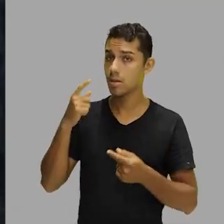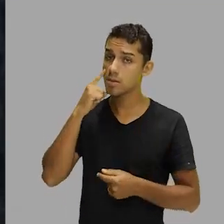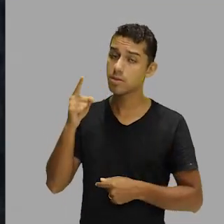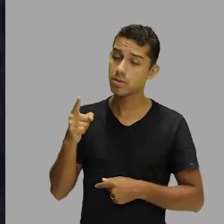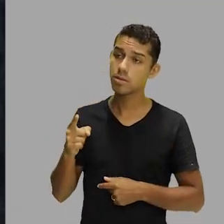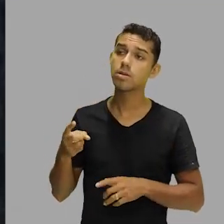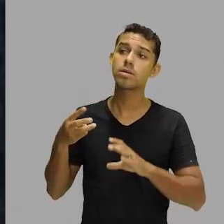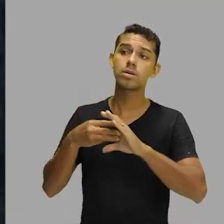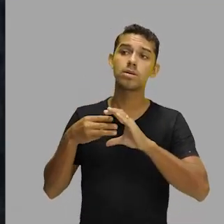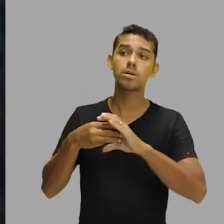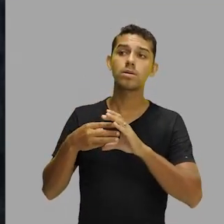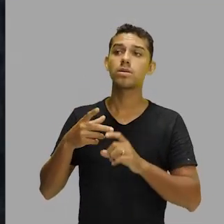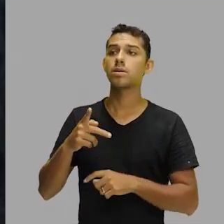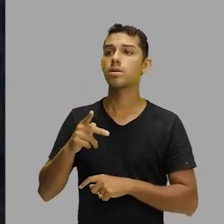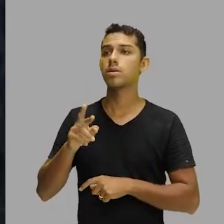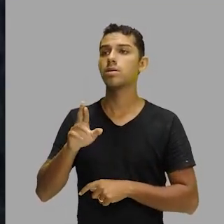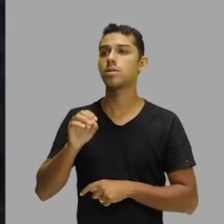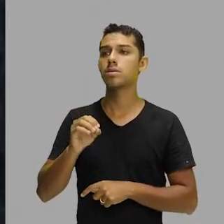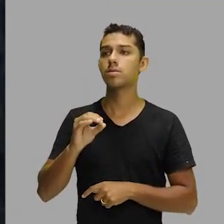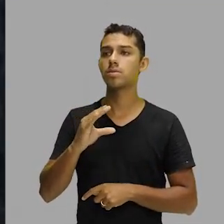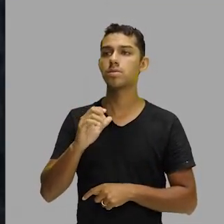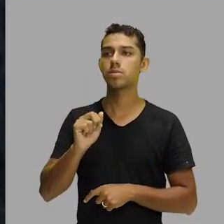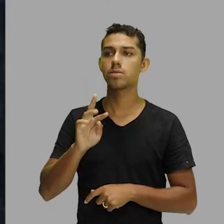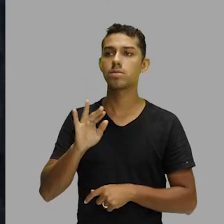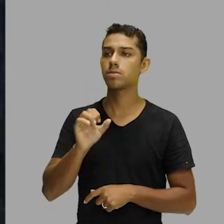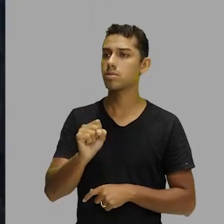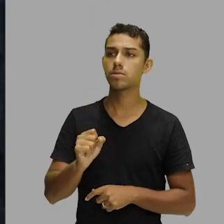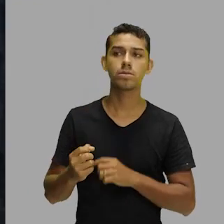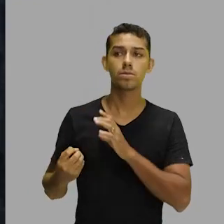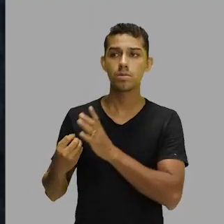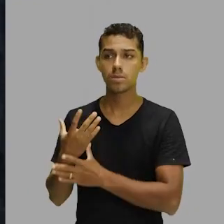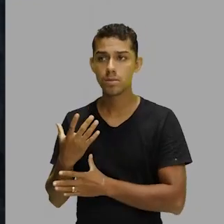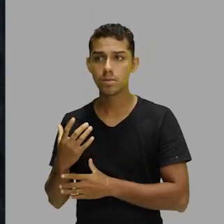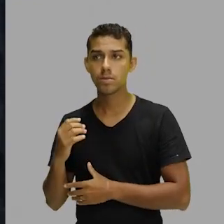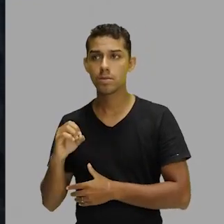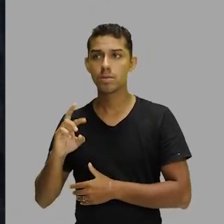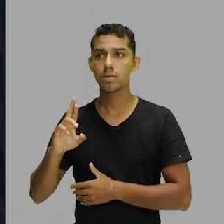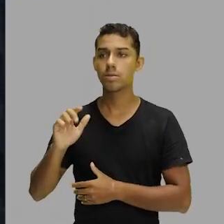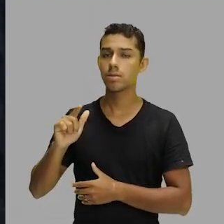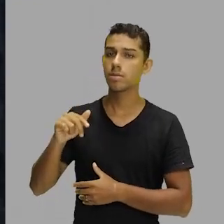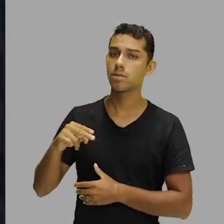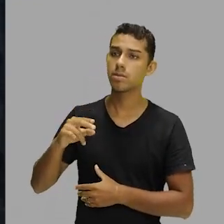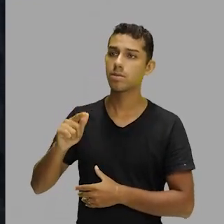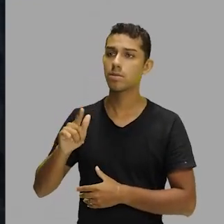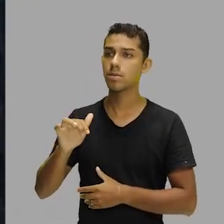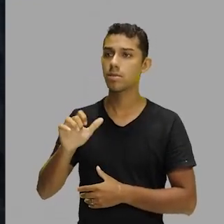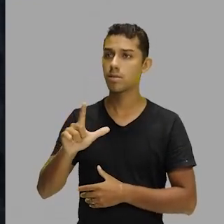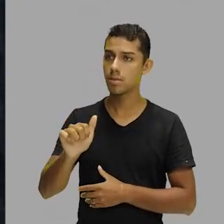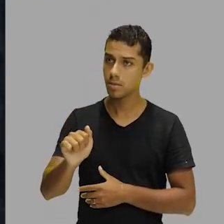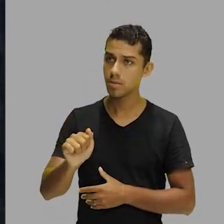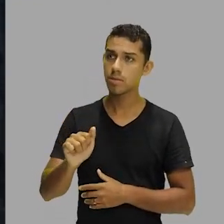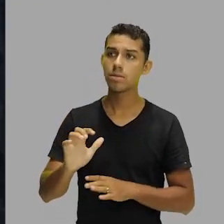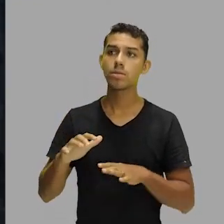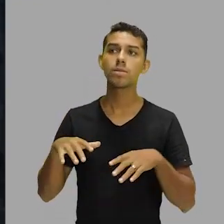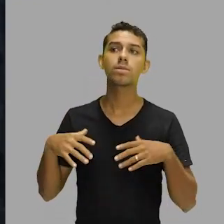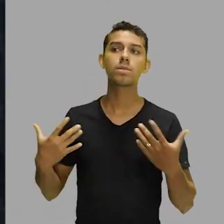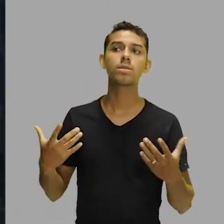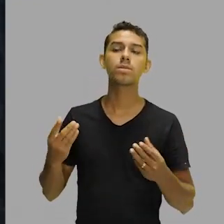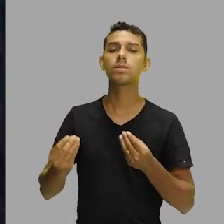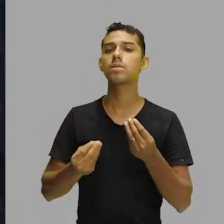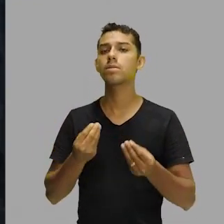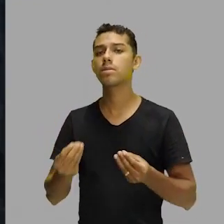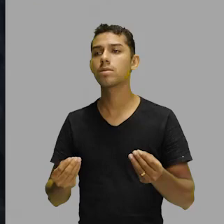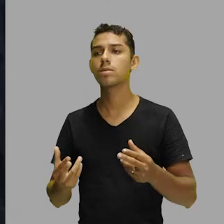célula procarionte não possui organela membranosa. Então, se ela não tem organela, o que